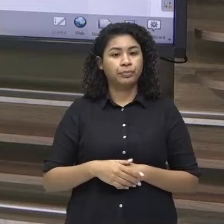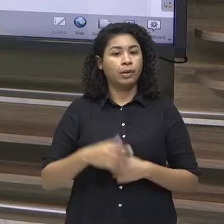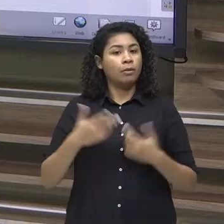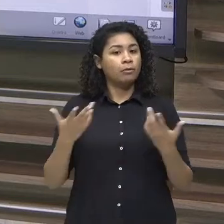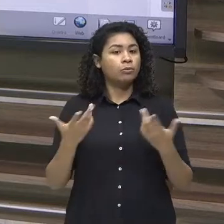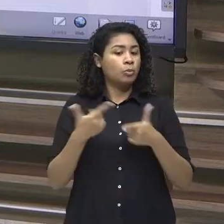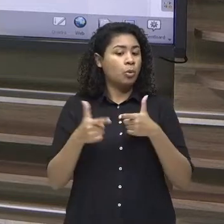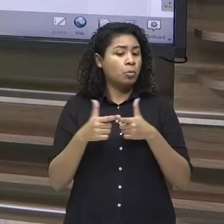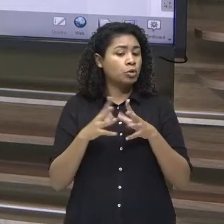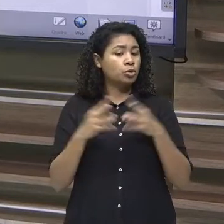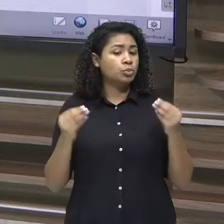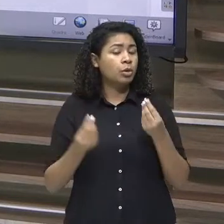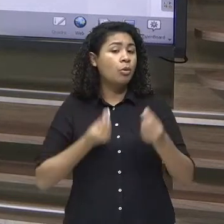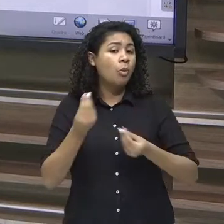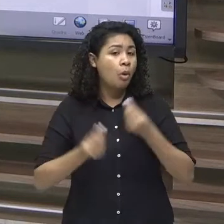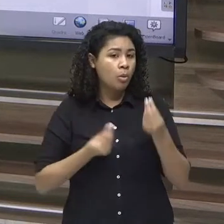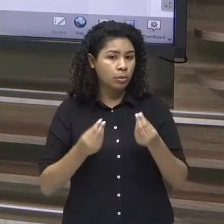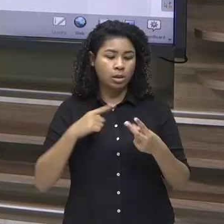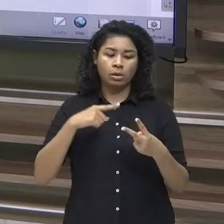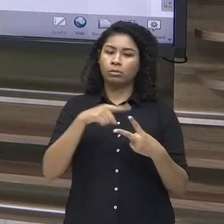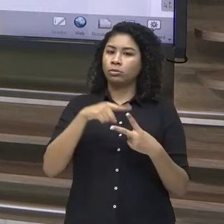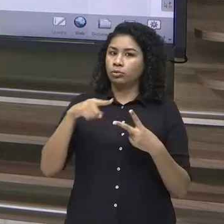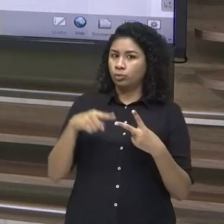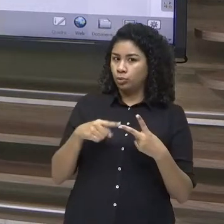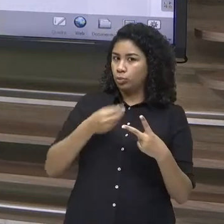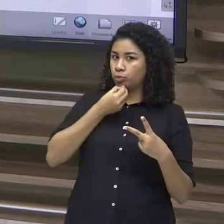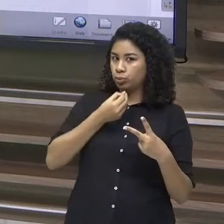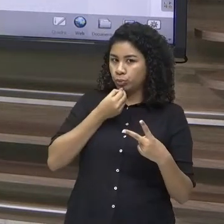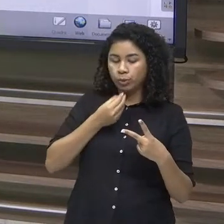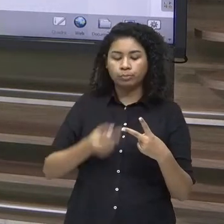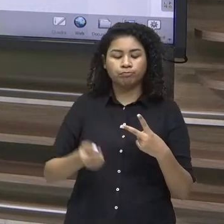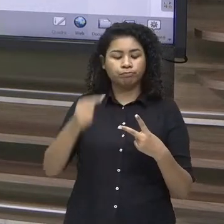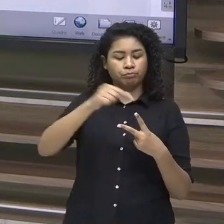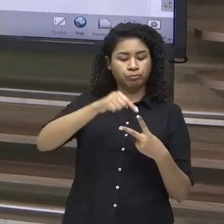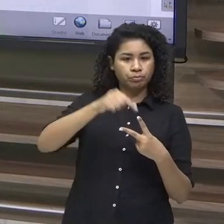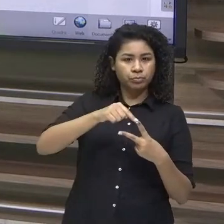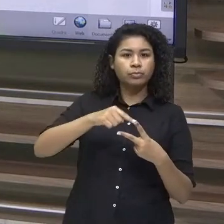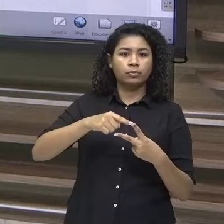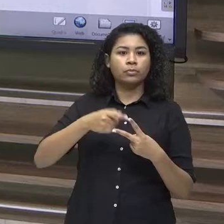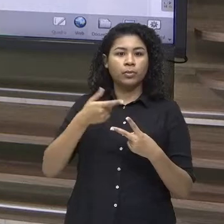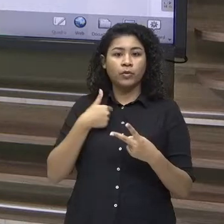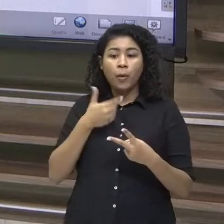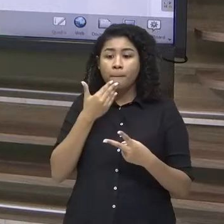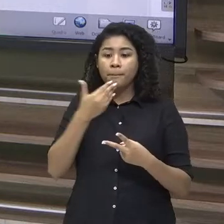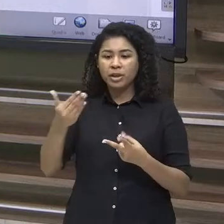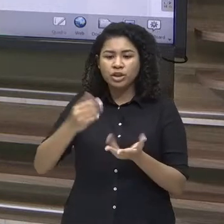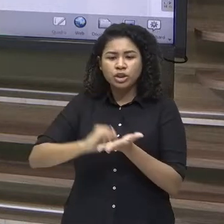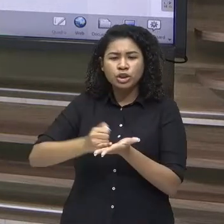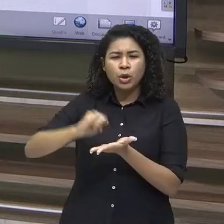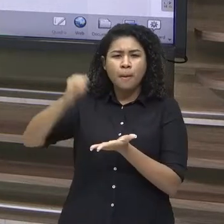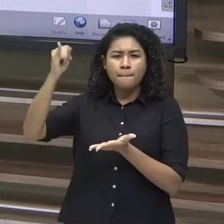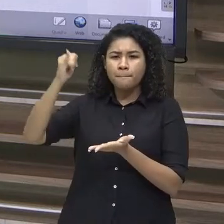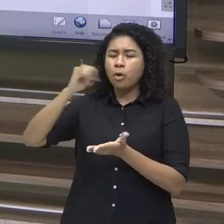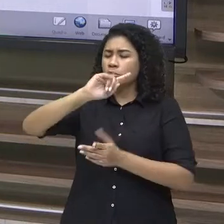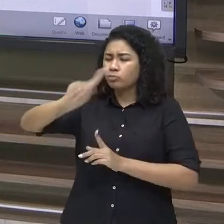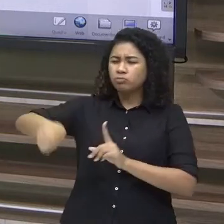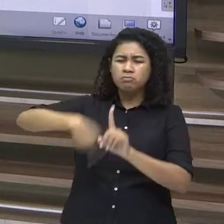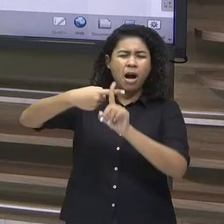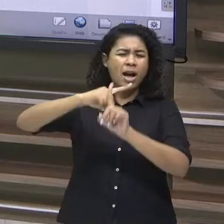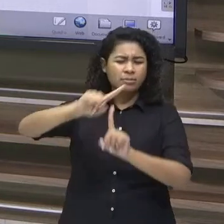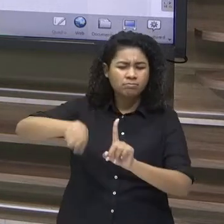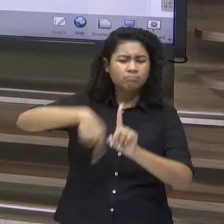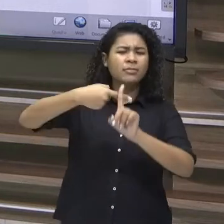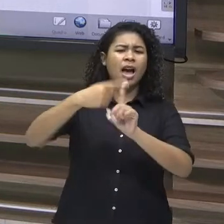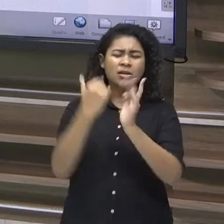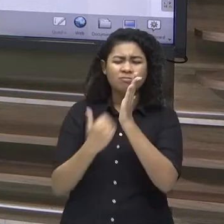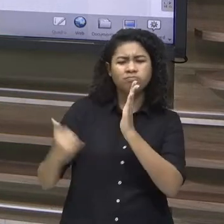terceiro estado, ou melhor, ou eu começo a cobrar imposto do primeiro e segundo estado, ou eu aumento ainda mais o imposto de